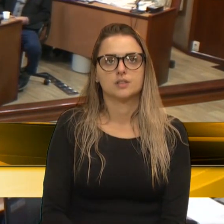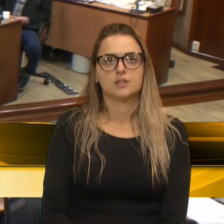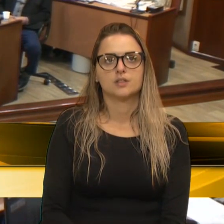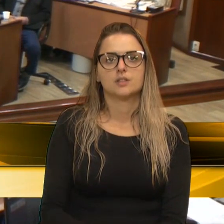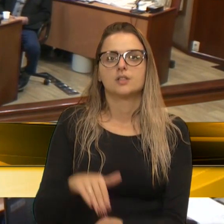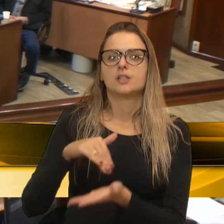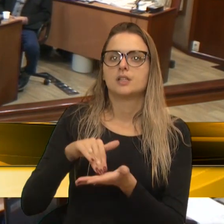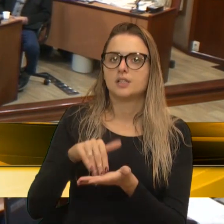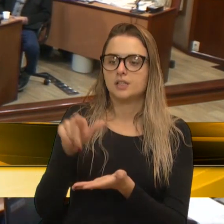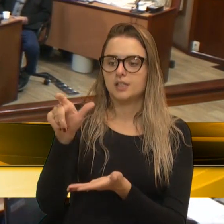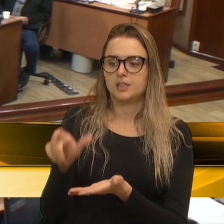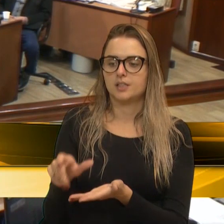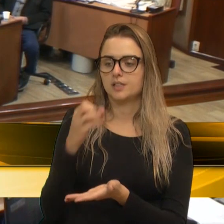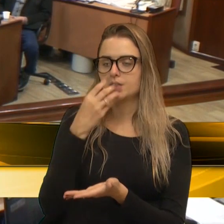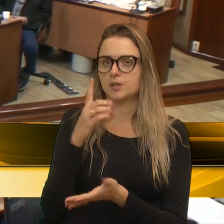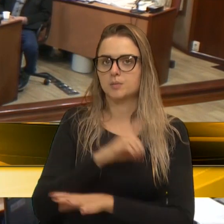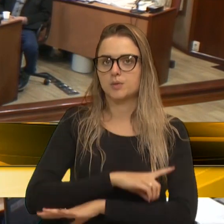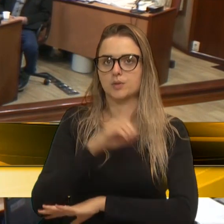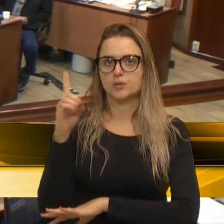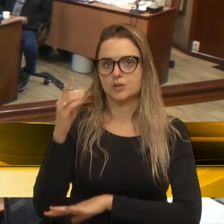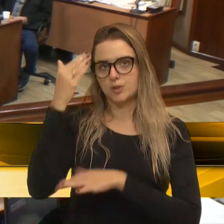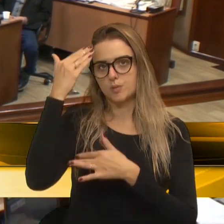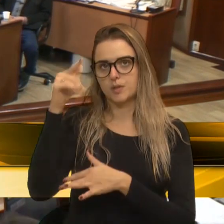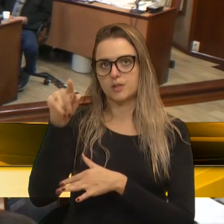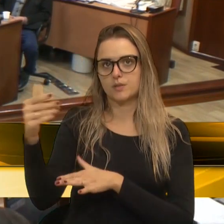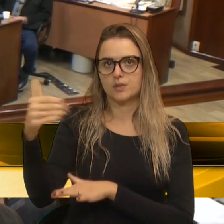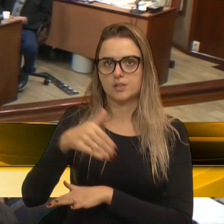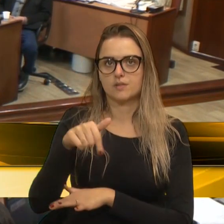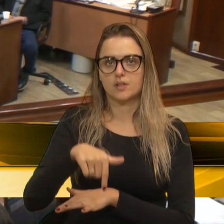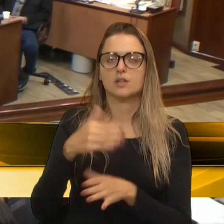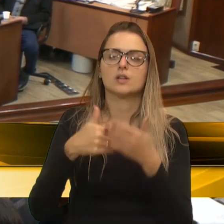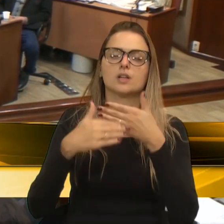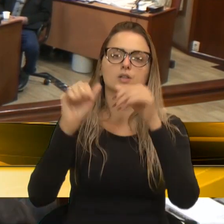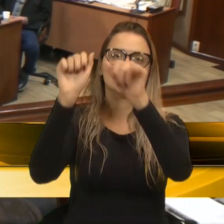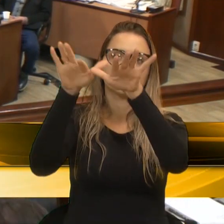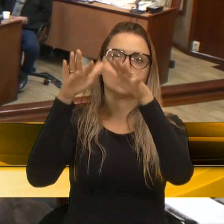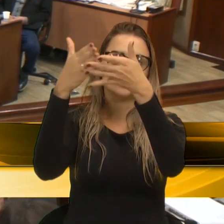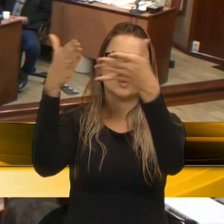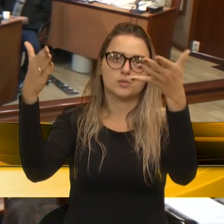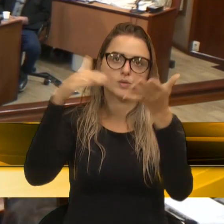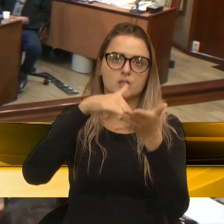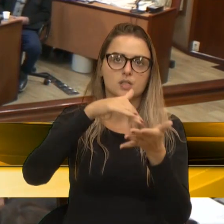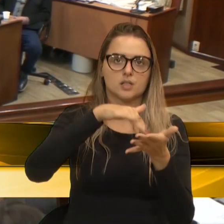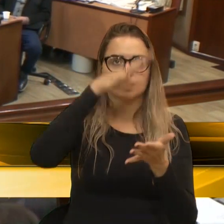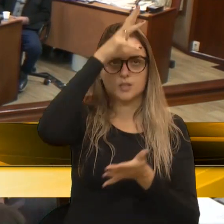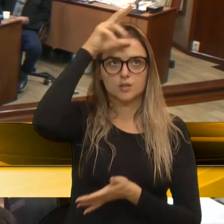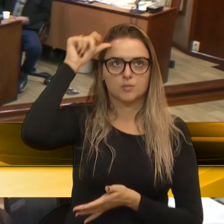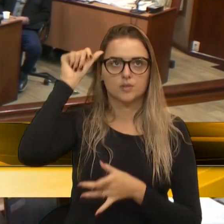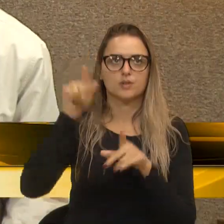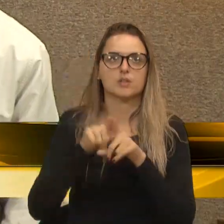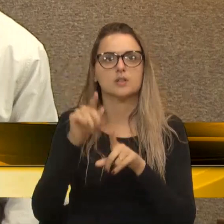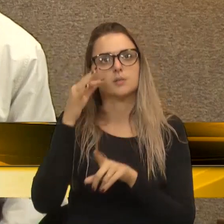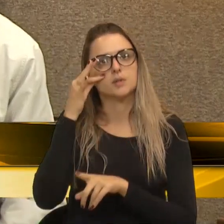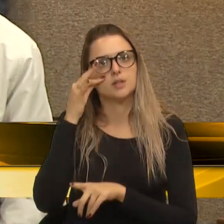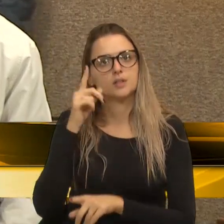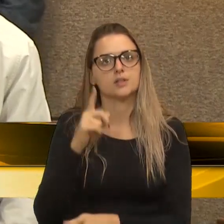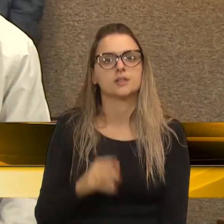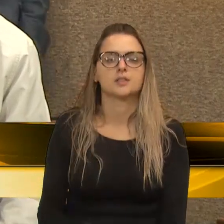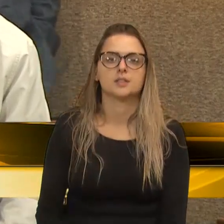secretário, bom dia. Obrigado pela presença aqui nesta casa, aqui também a todos os secretários do Executivo que se fazem presentes aqui.